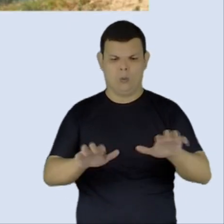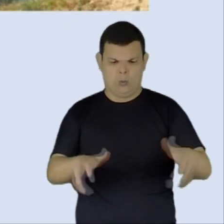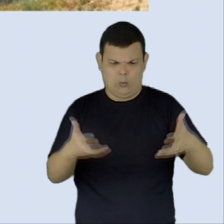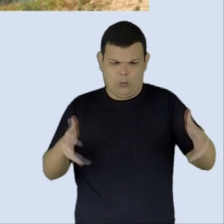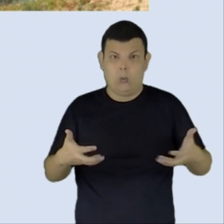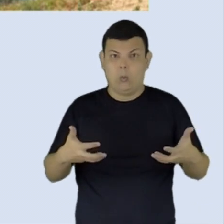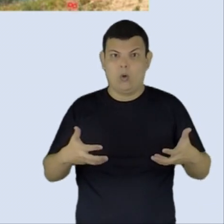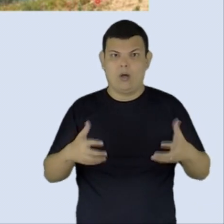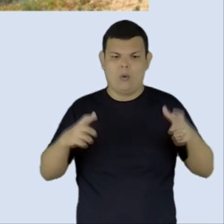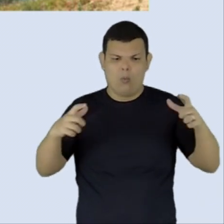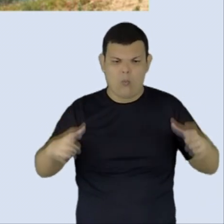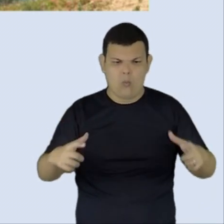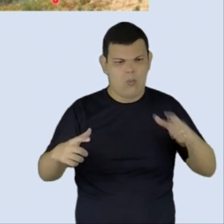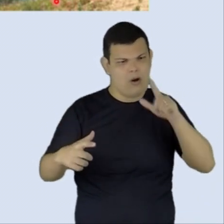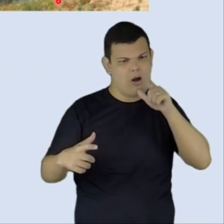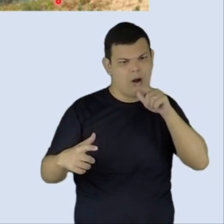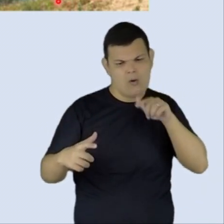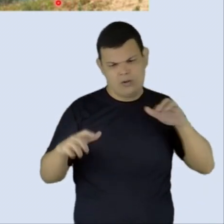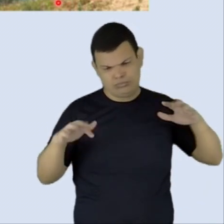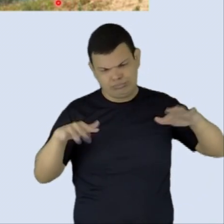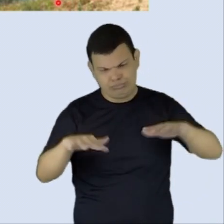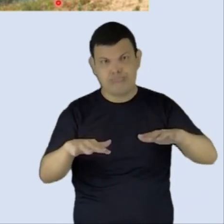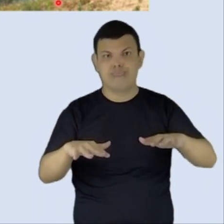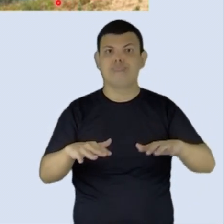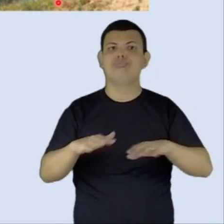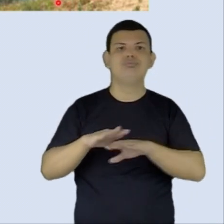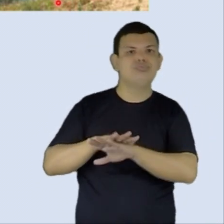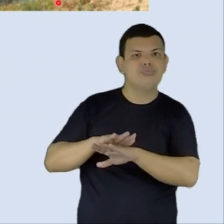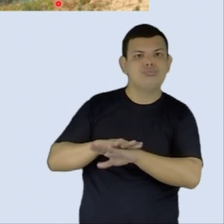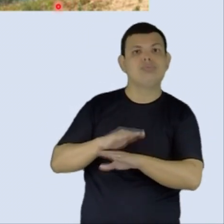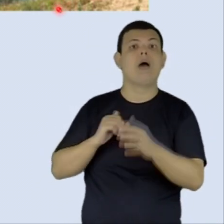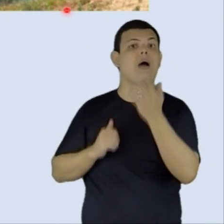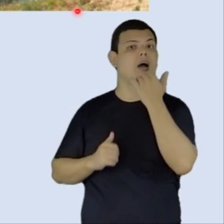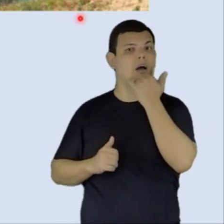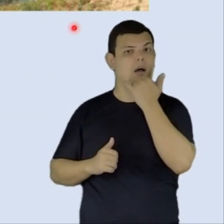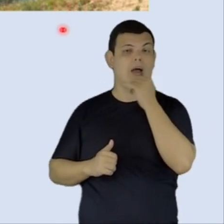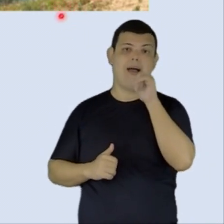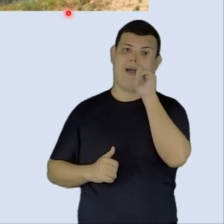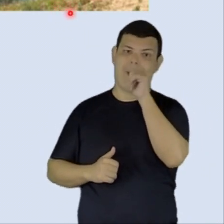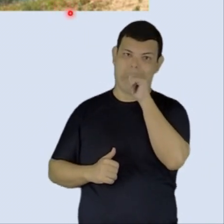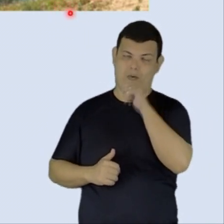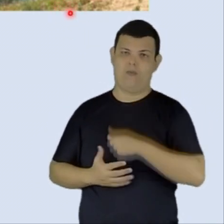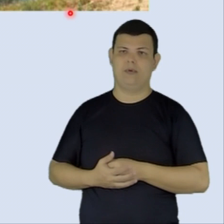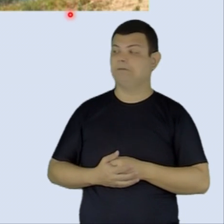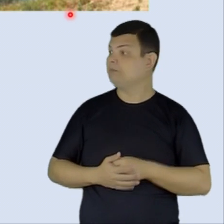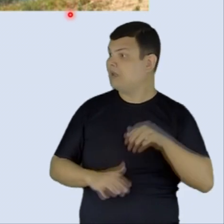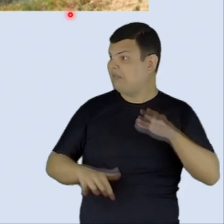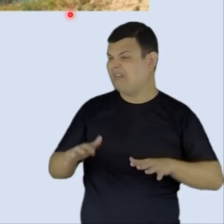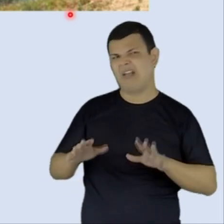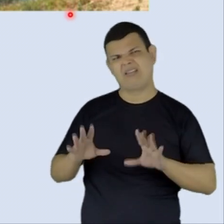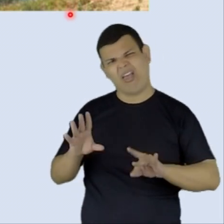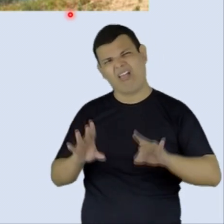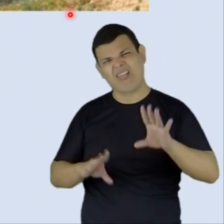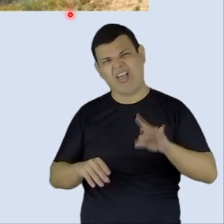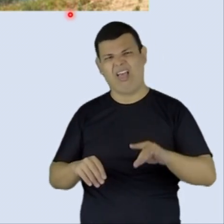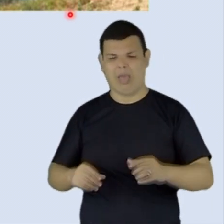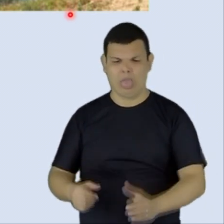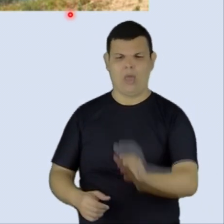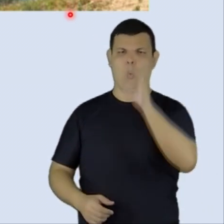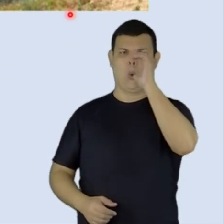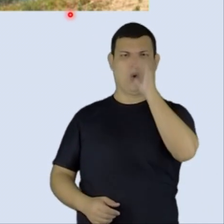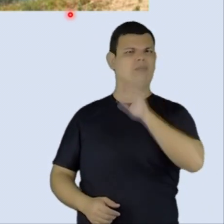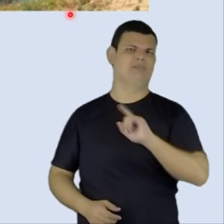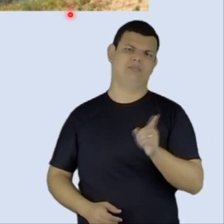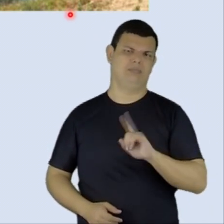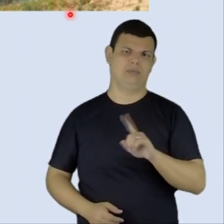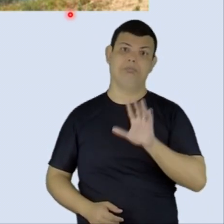são reservatórios, são represas, para guardar essa água. E essa água às vezes é barrenta, não própria para o consumo,